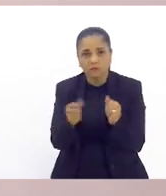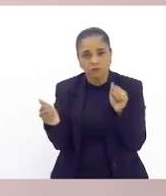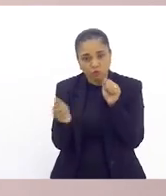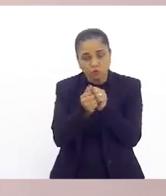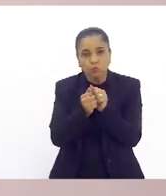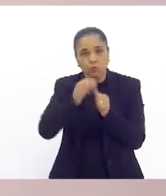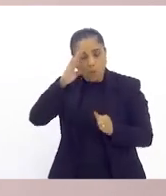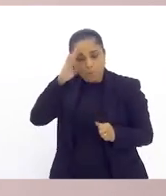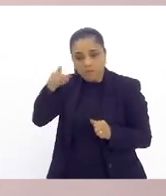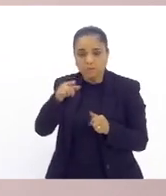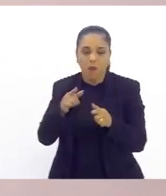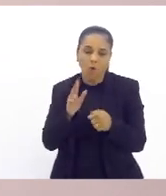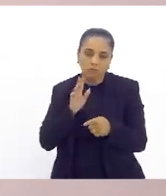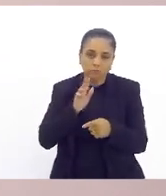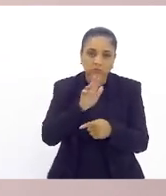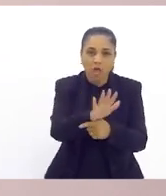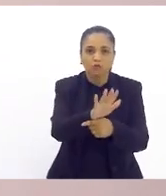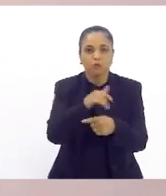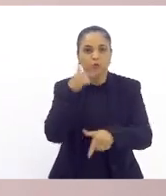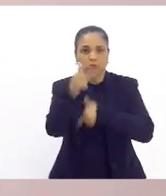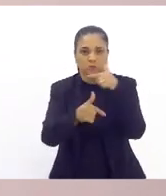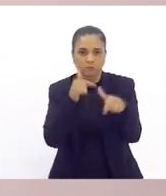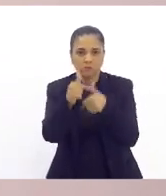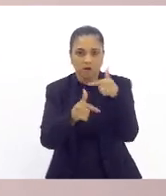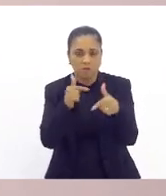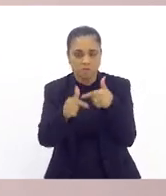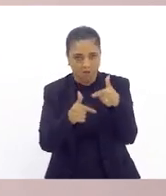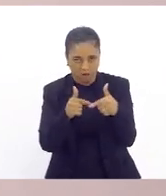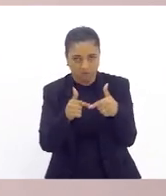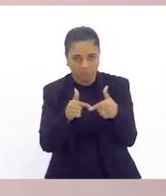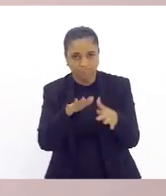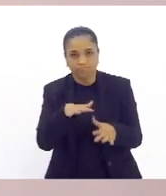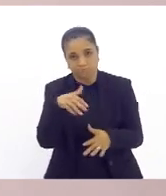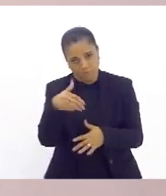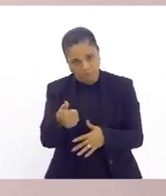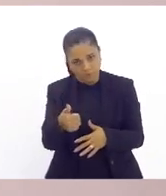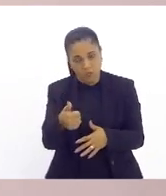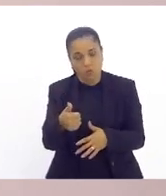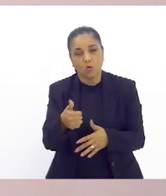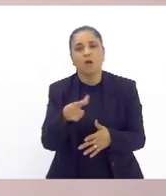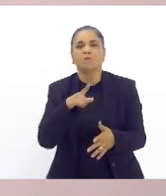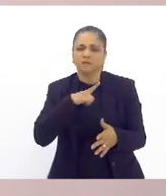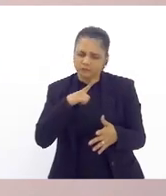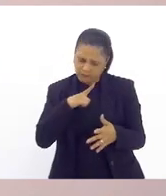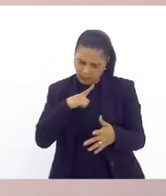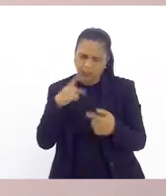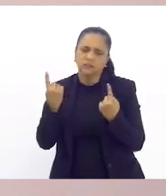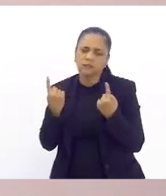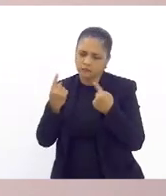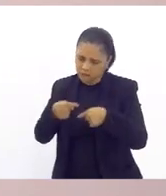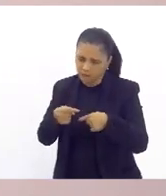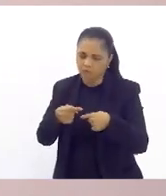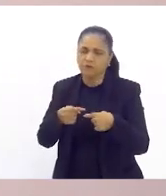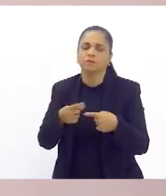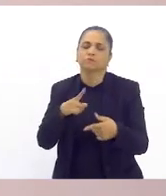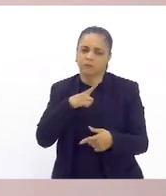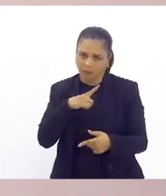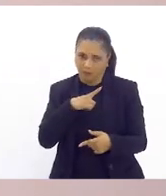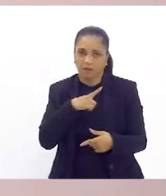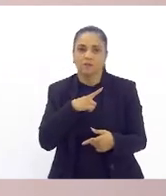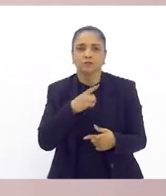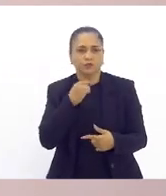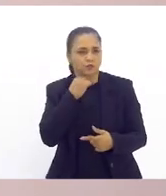priorizar adequadamente da melhor forma possível ainda assim temos desafios pela frente sem dúvida